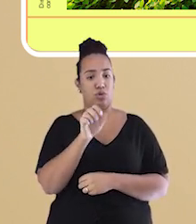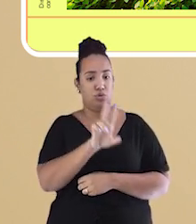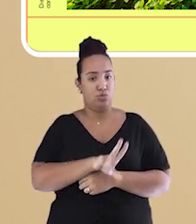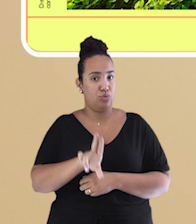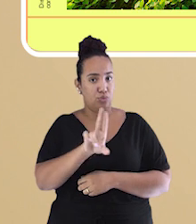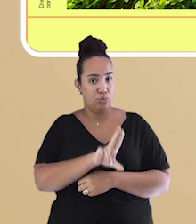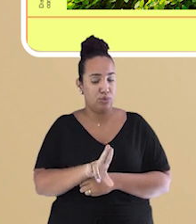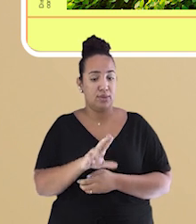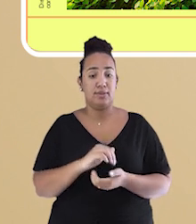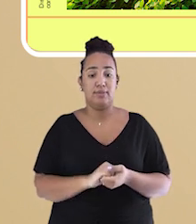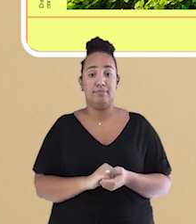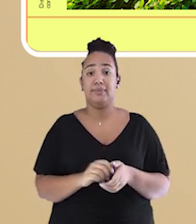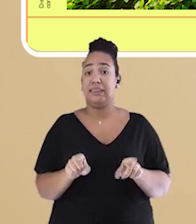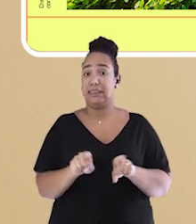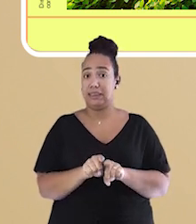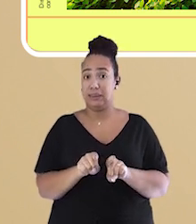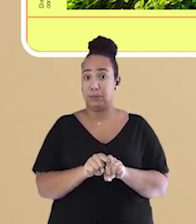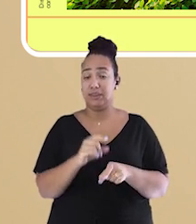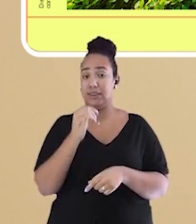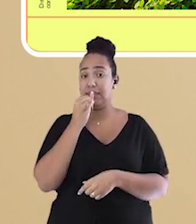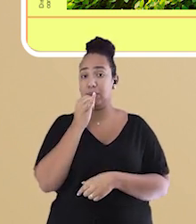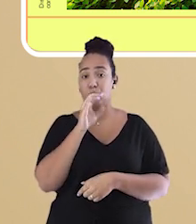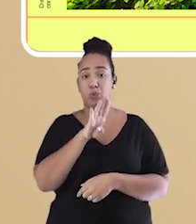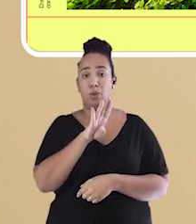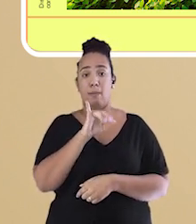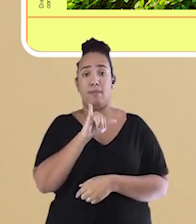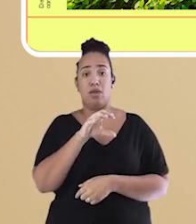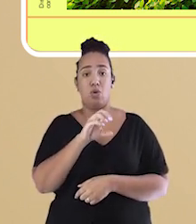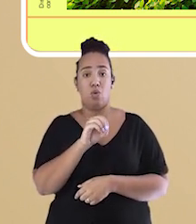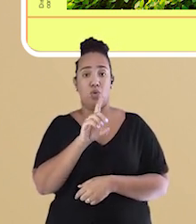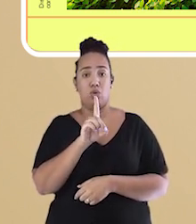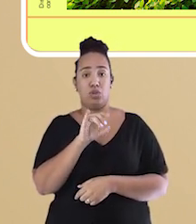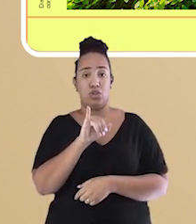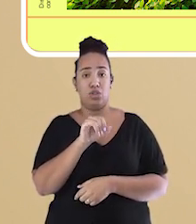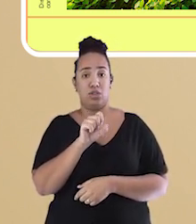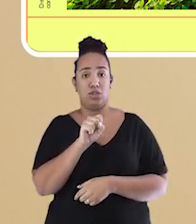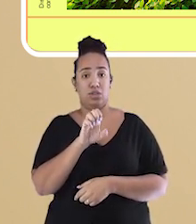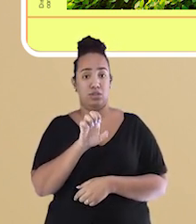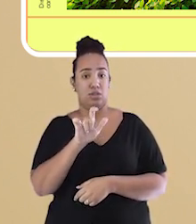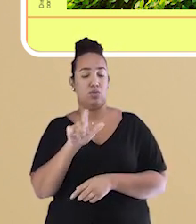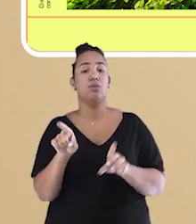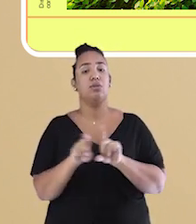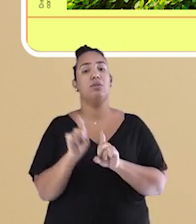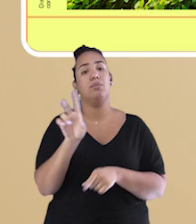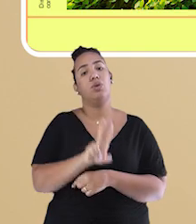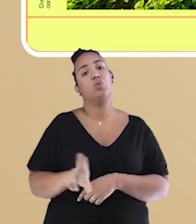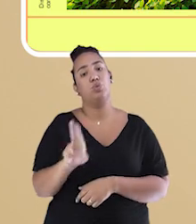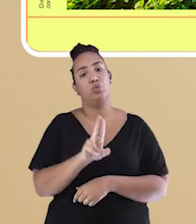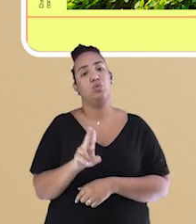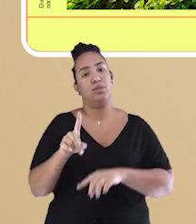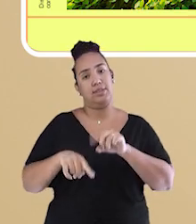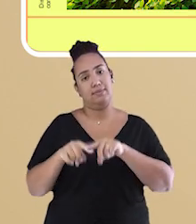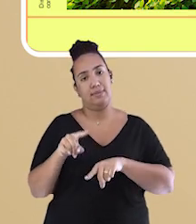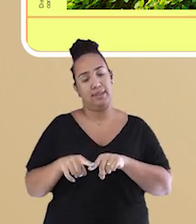feitos a partir da soja. Até biodiesel, que é um tipo de combustível, é feito com